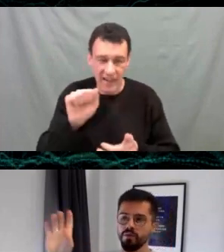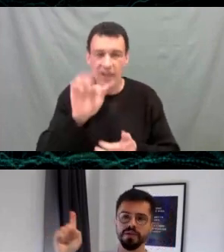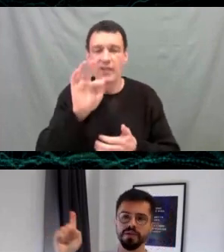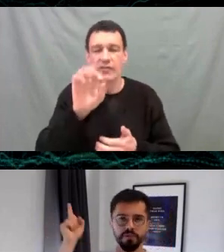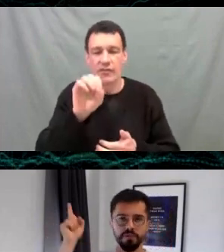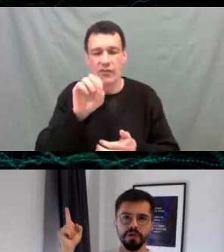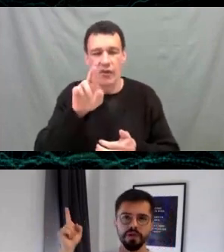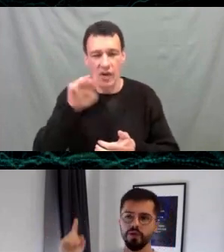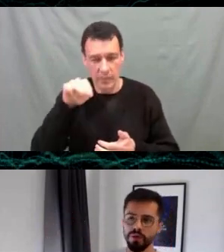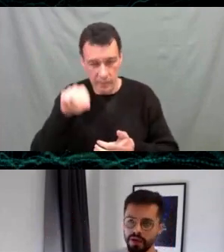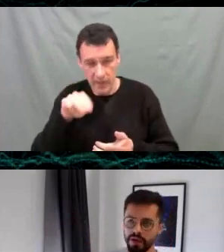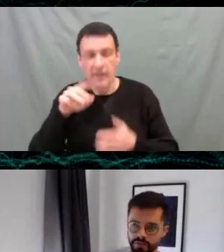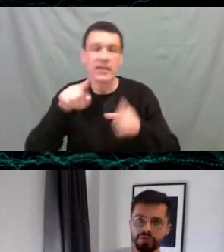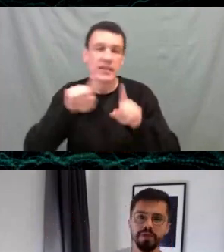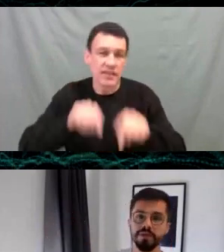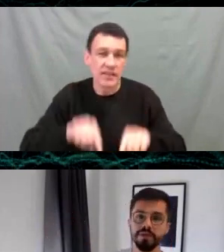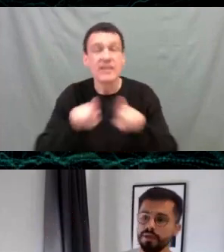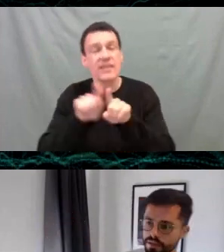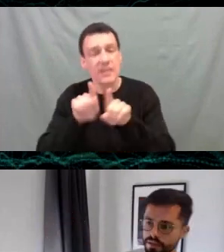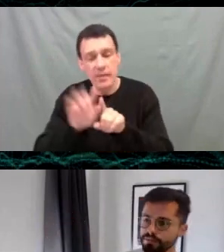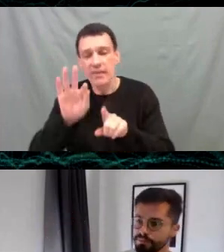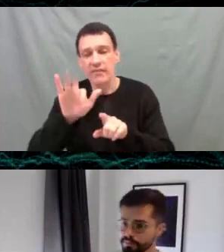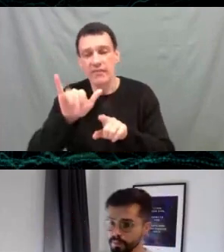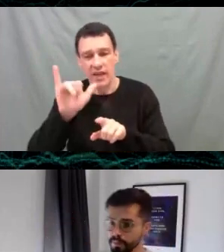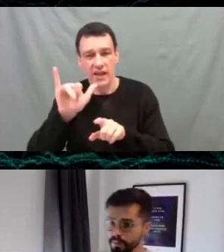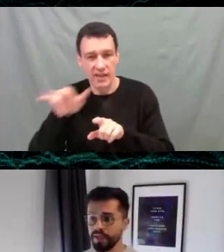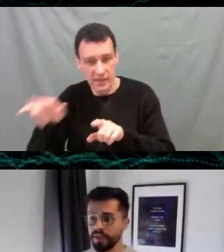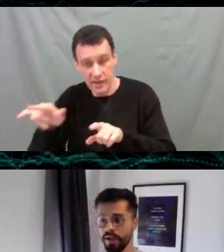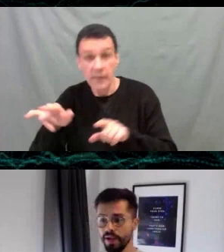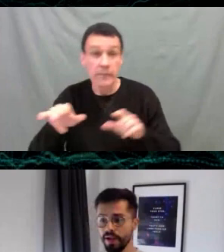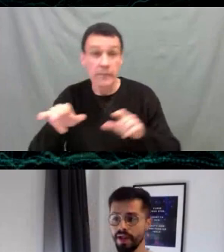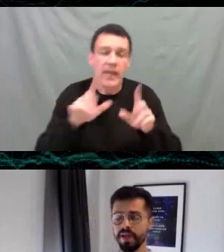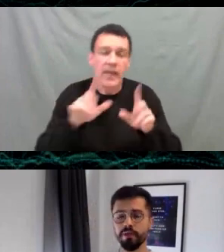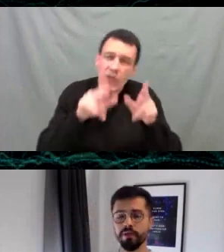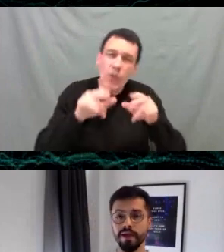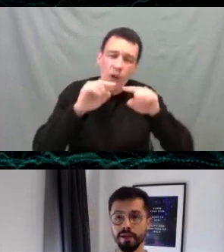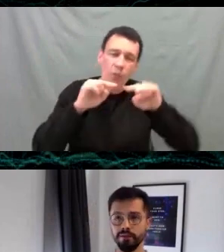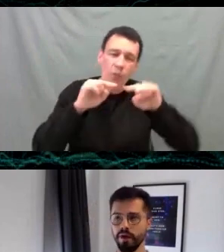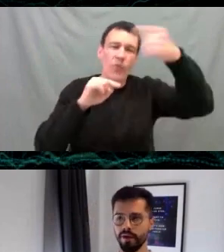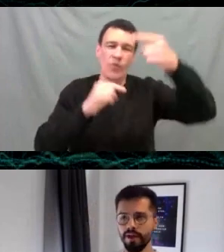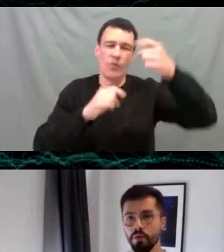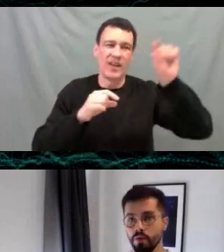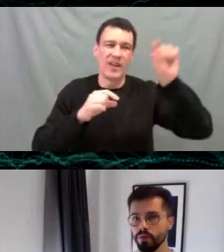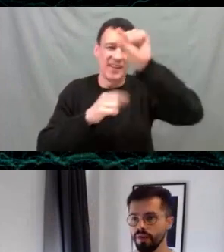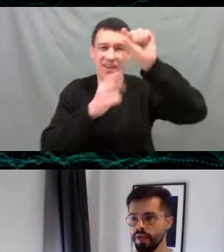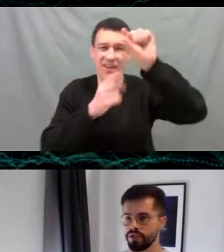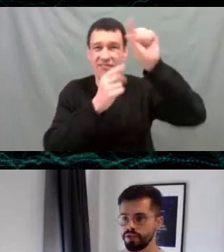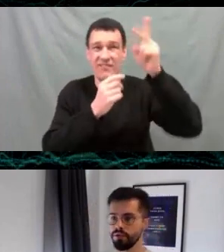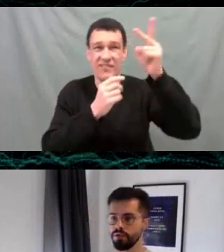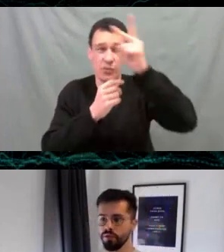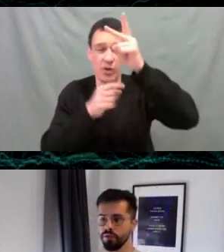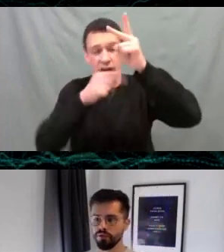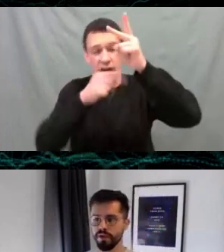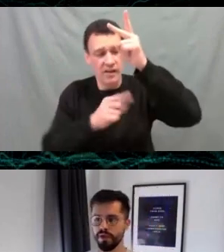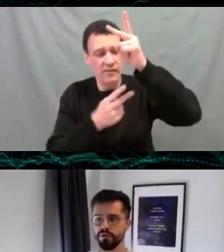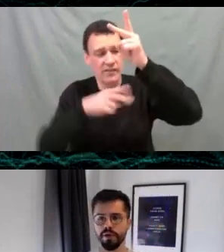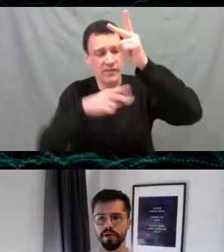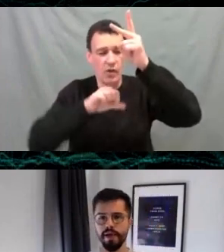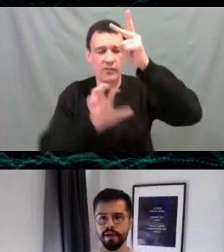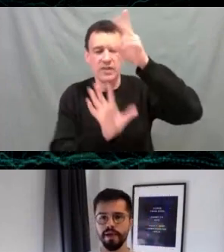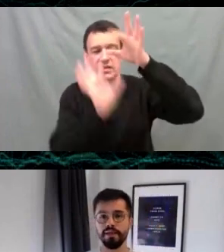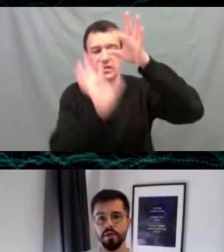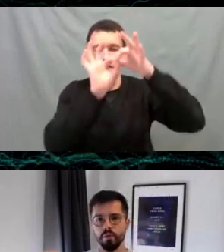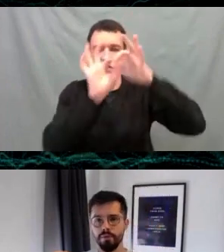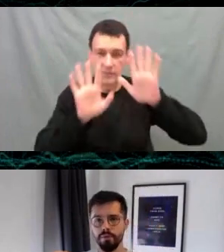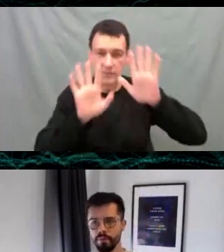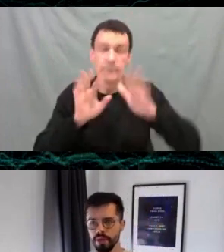exatamente como você me chamou na linha 22 né então beleza aí fiquei te esperando agora né como meu teste meu teste tô